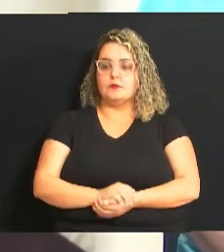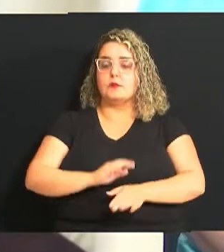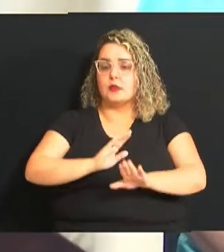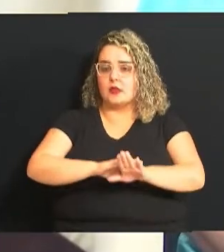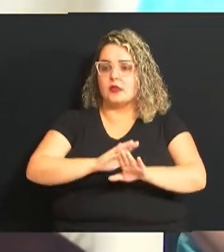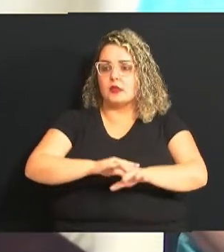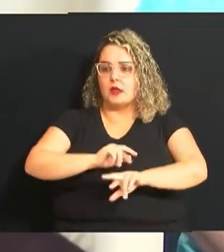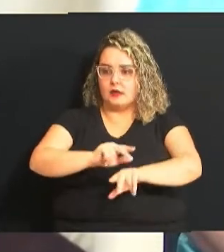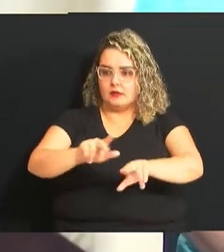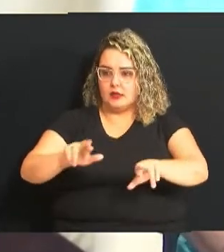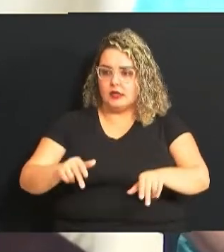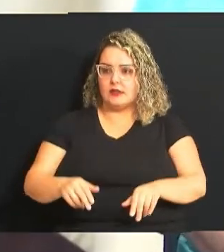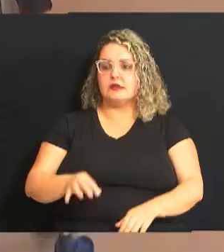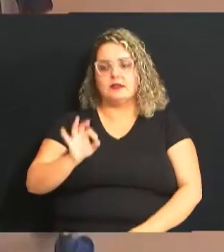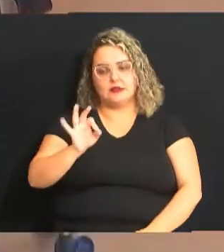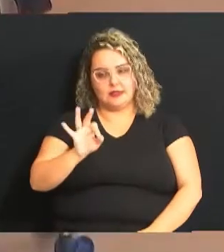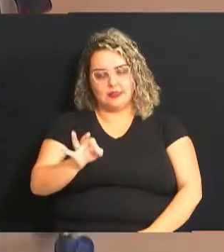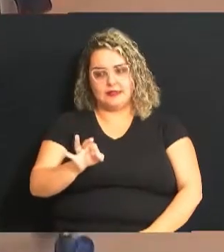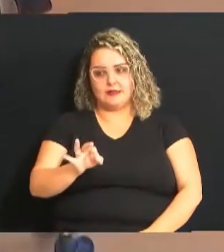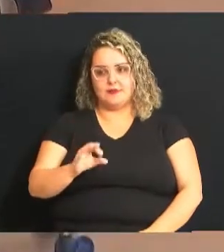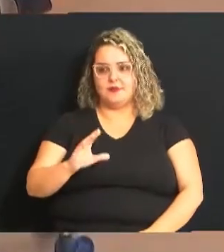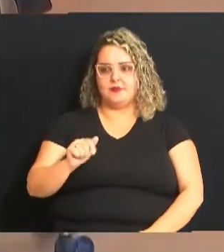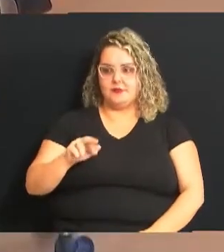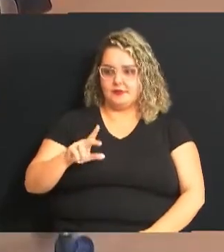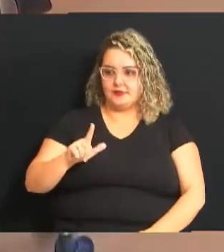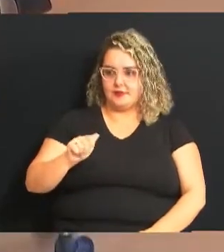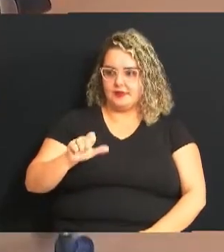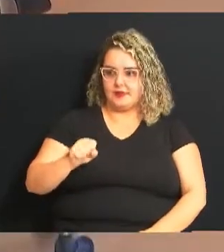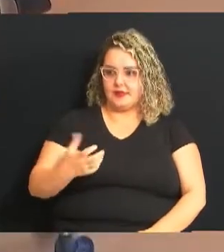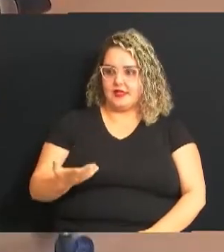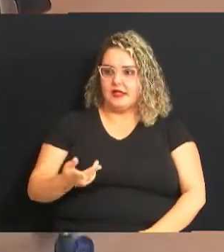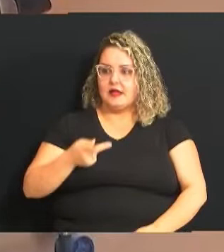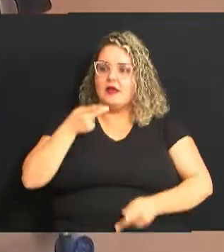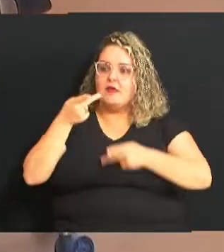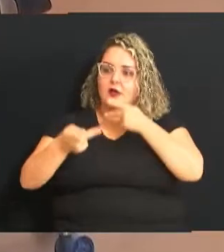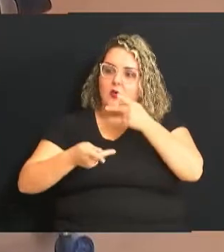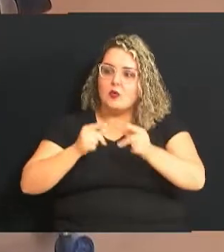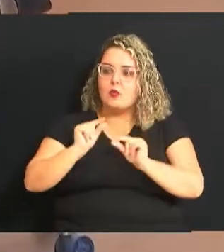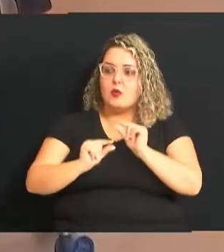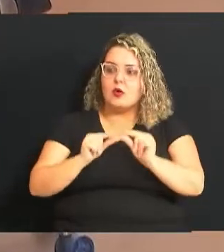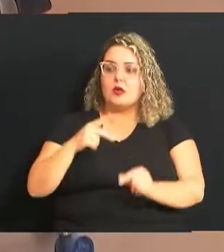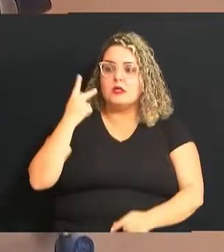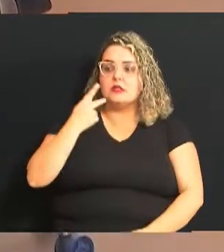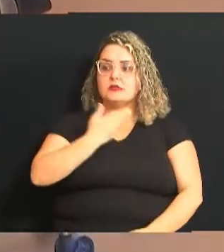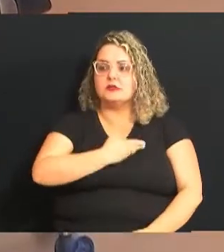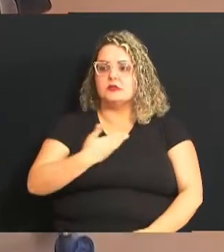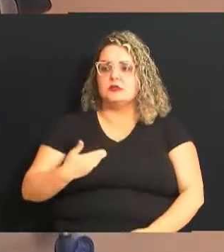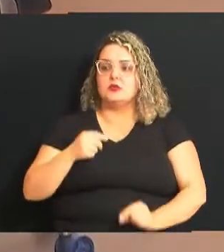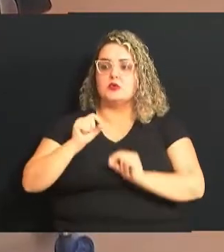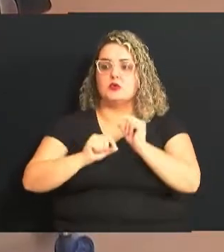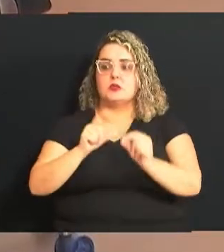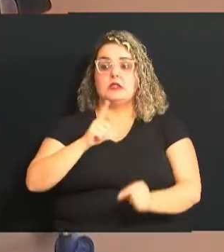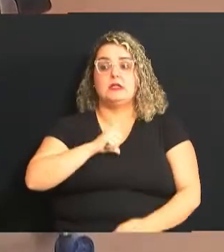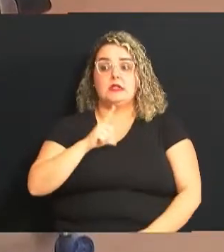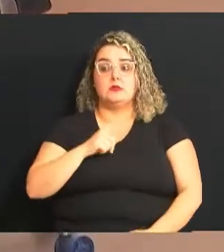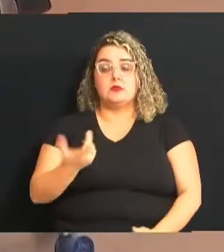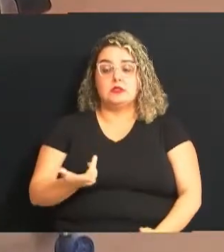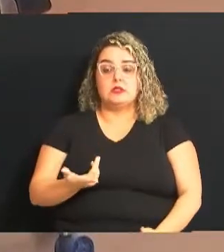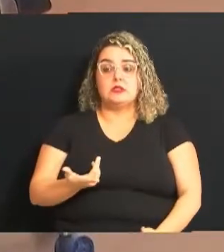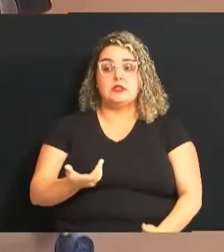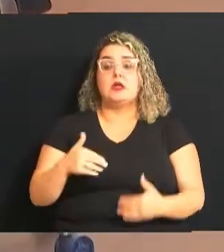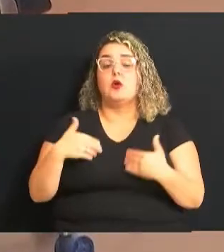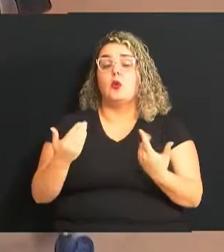atividades para eles. Tá certo. Então, Carla, pois não, fala um pouquinho dessas políticas públicas, o que temos e onde queremos